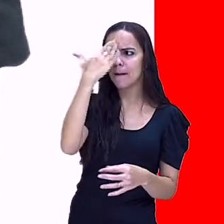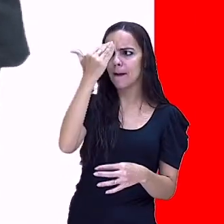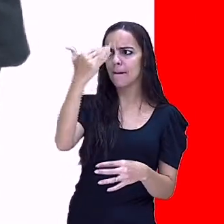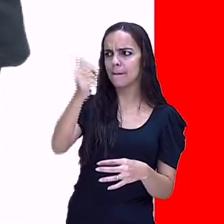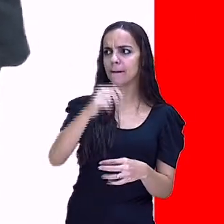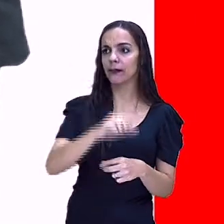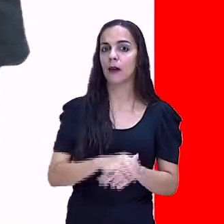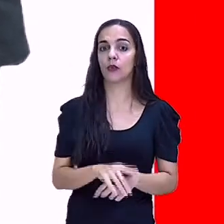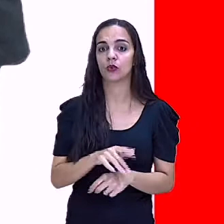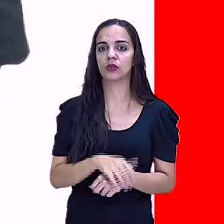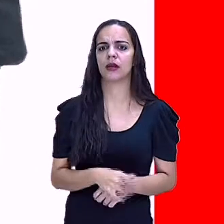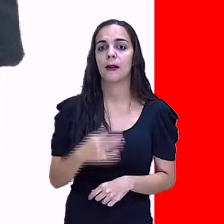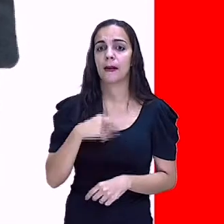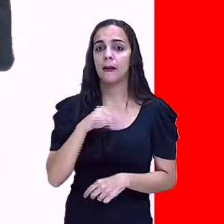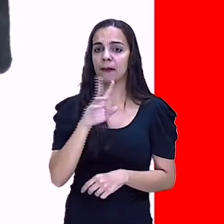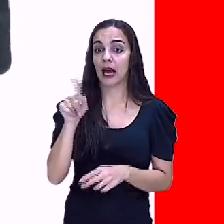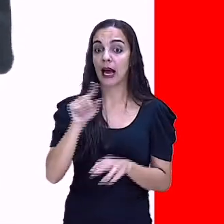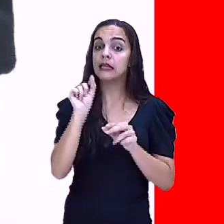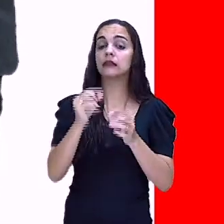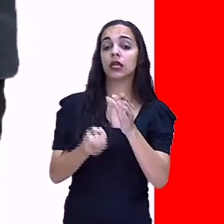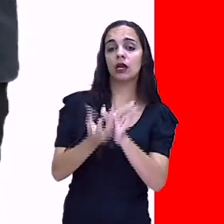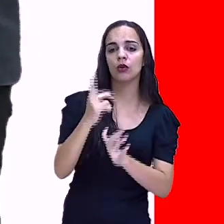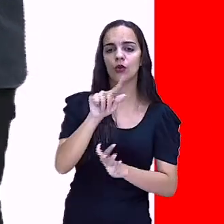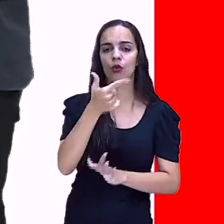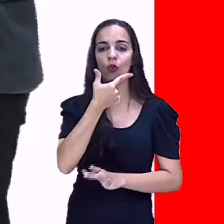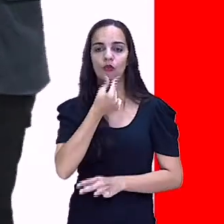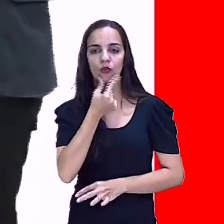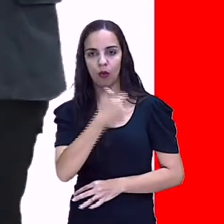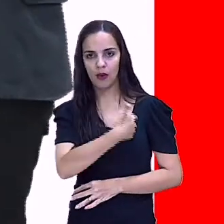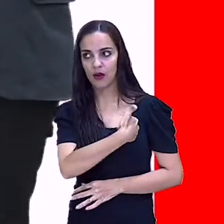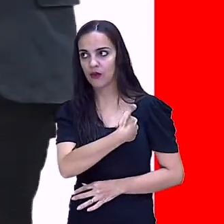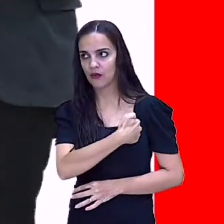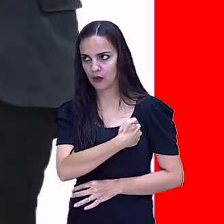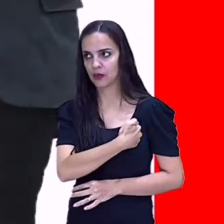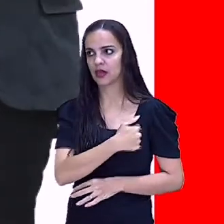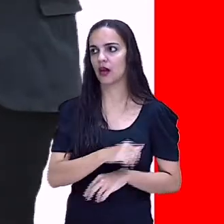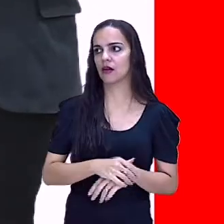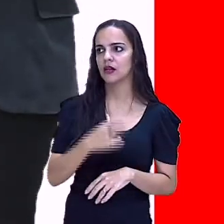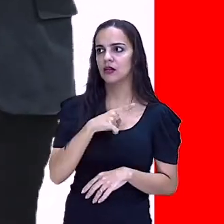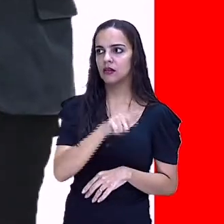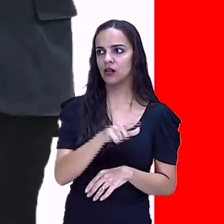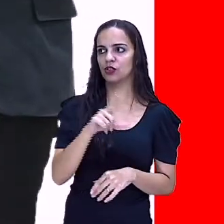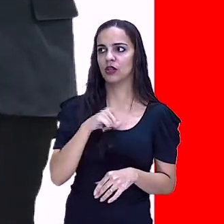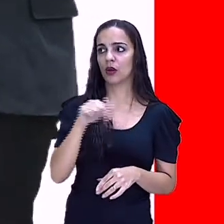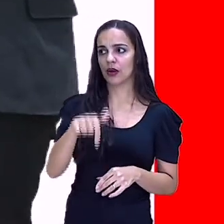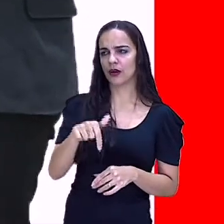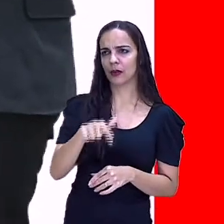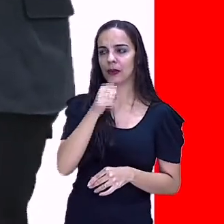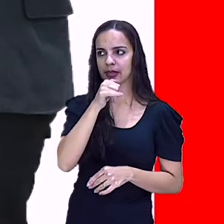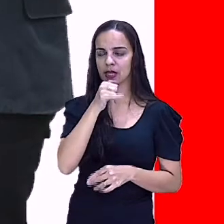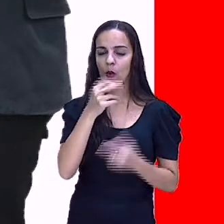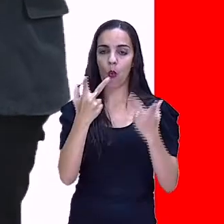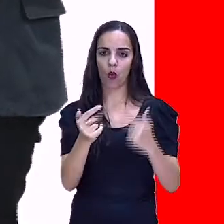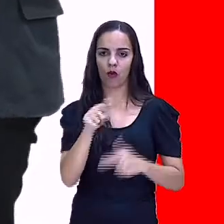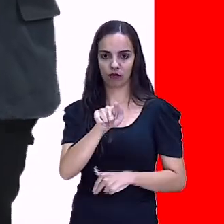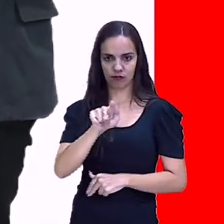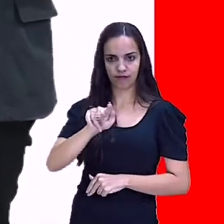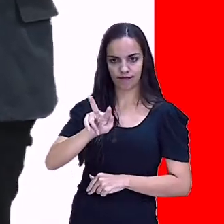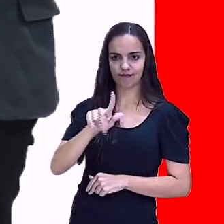por Vargas, incluindo Benedito Valadares, ao qual dá o nome à nossa cidade, Governador